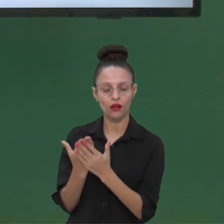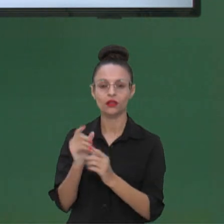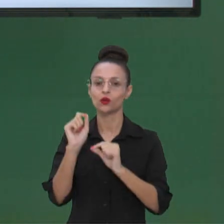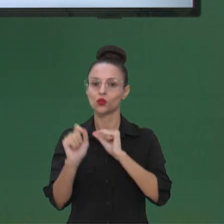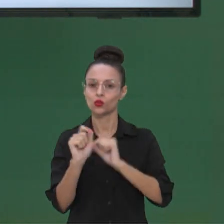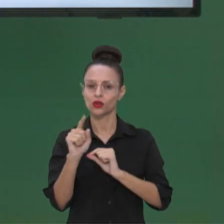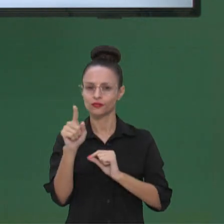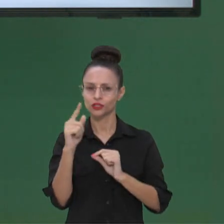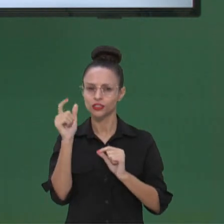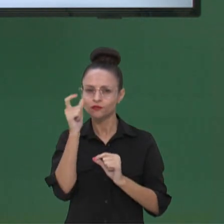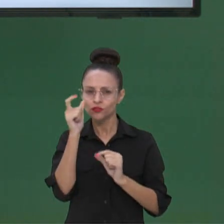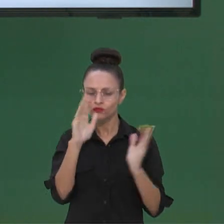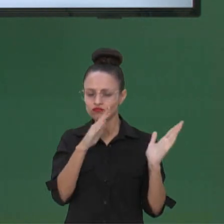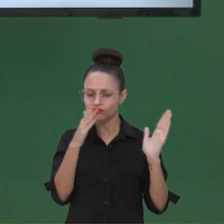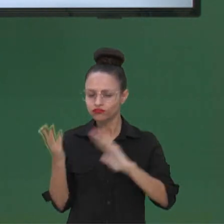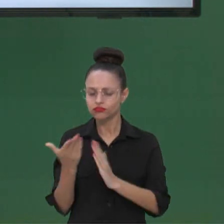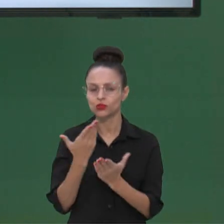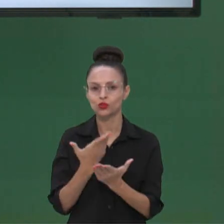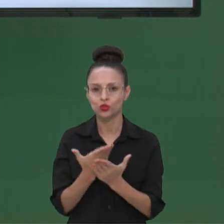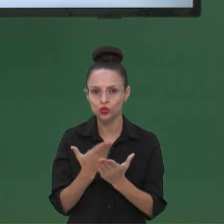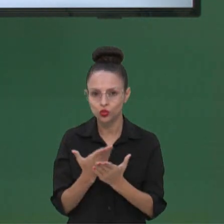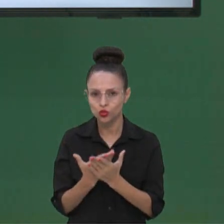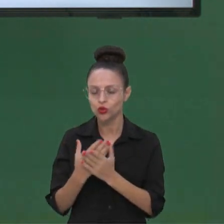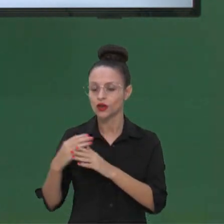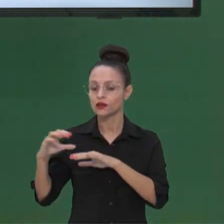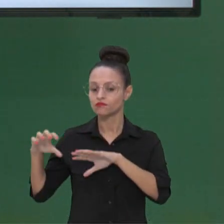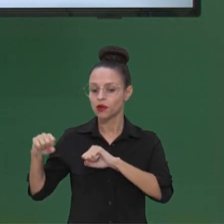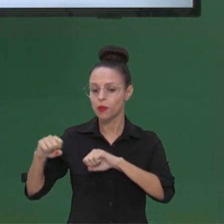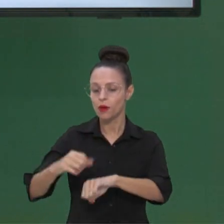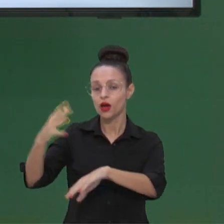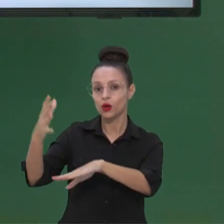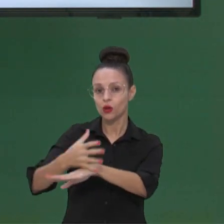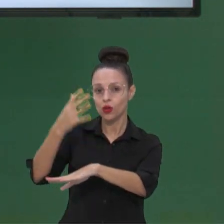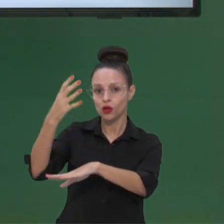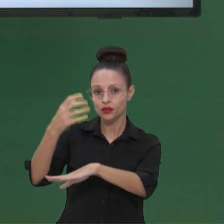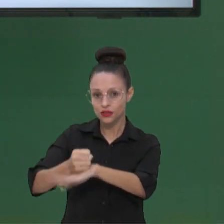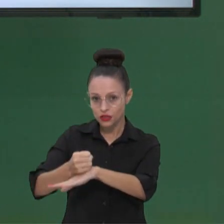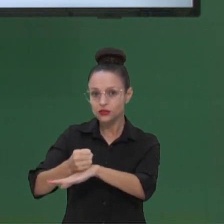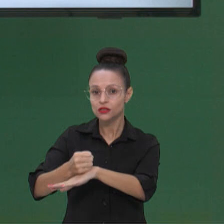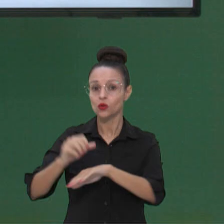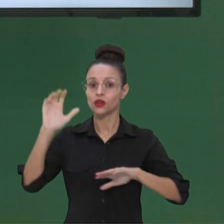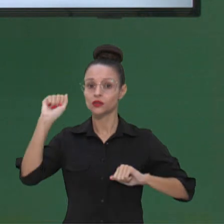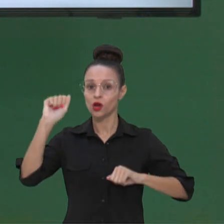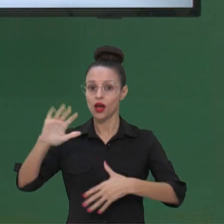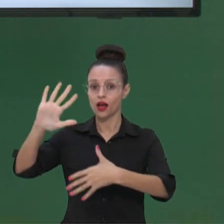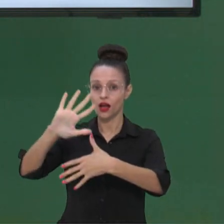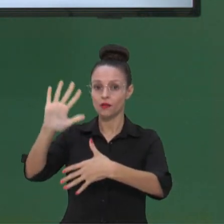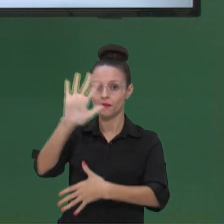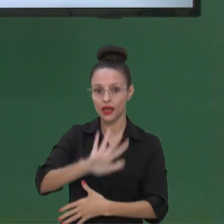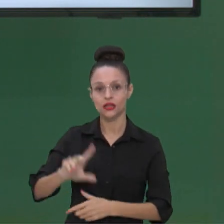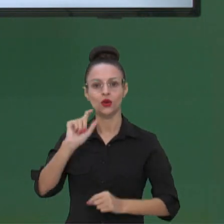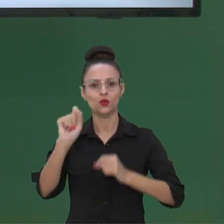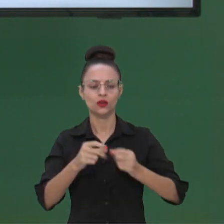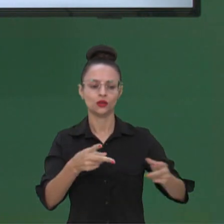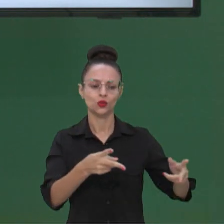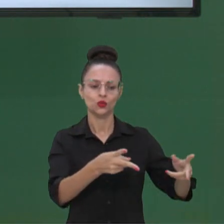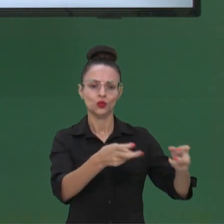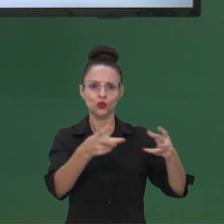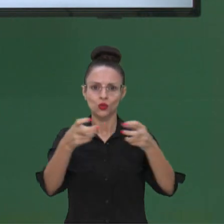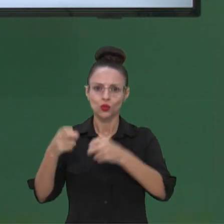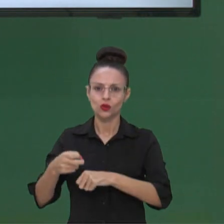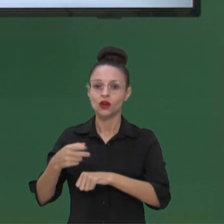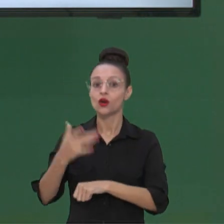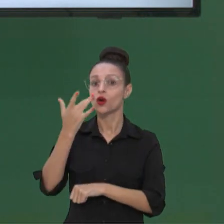que a colonização espanhola na América teve grande força na exploração do ouro e da